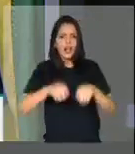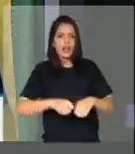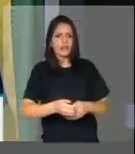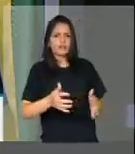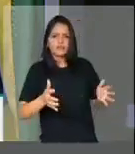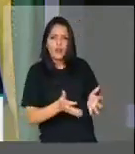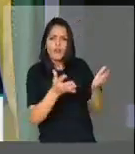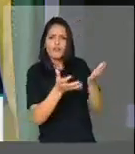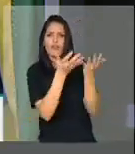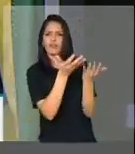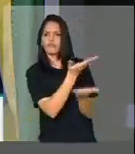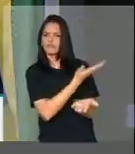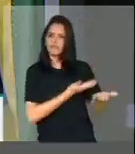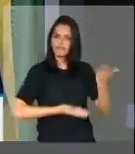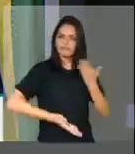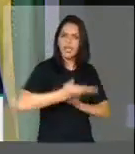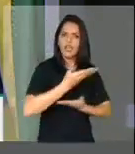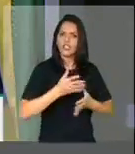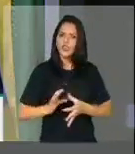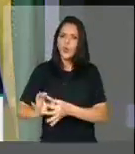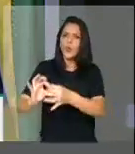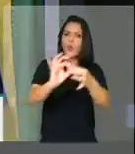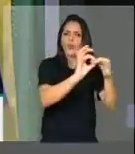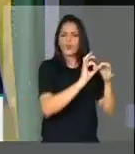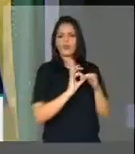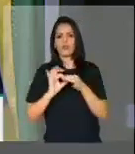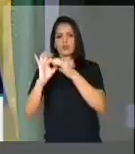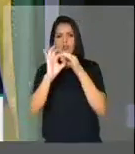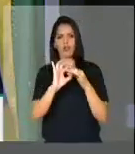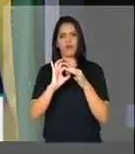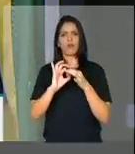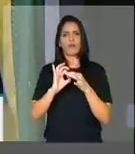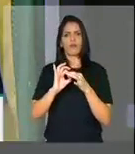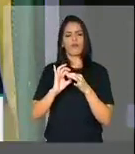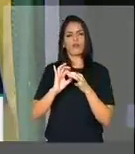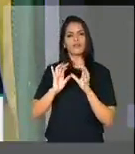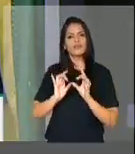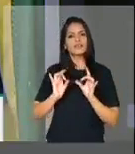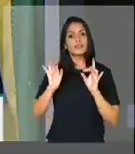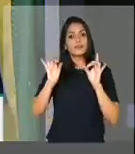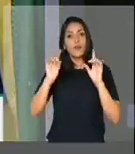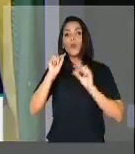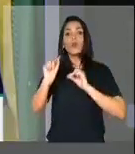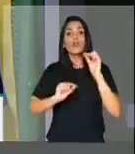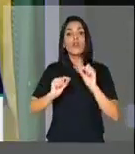nessa capacidade de unir a todos, especialmente os diferentes.